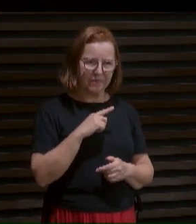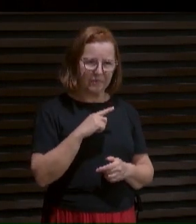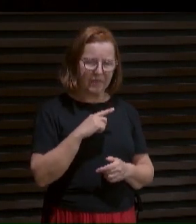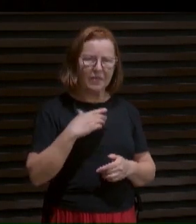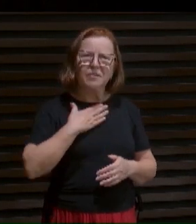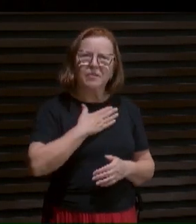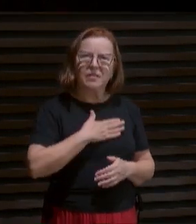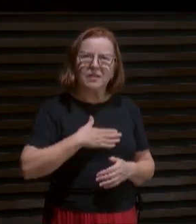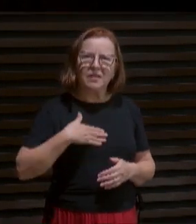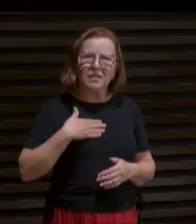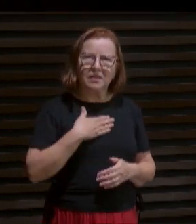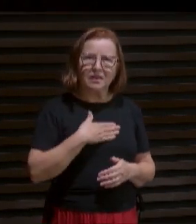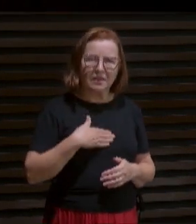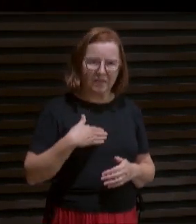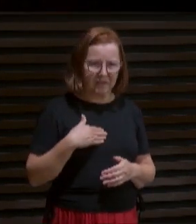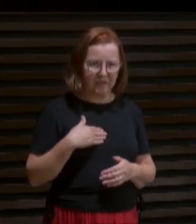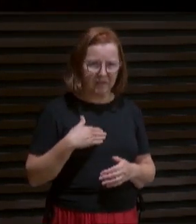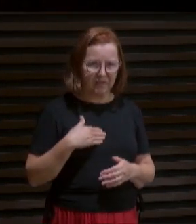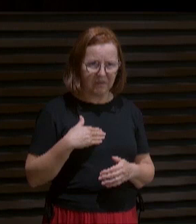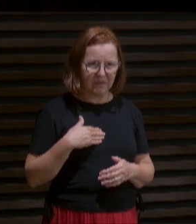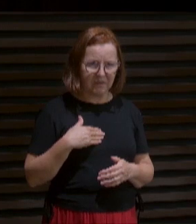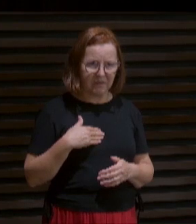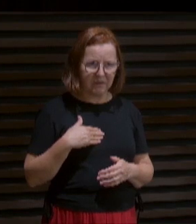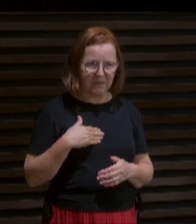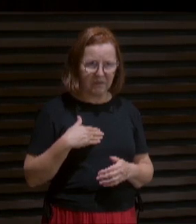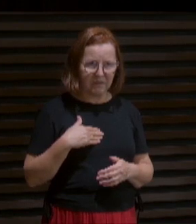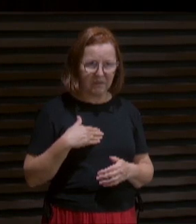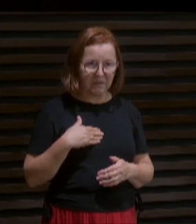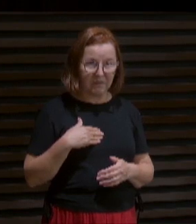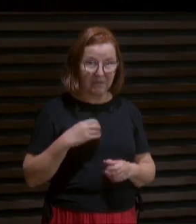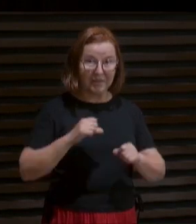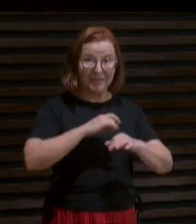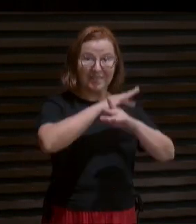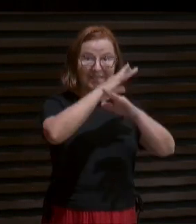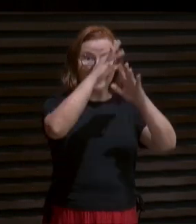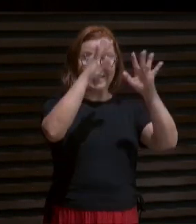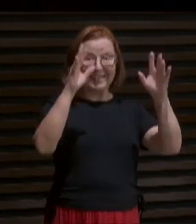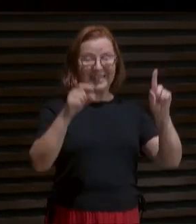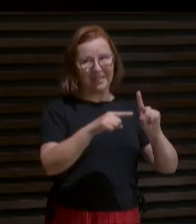prazer de gloriar-se na cruz de Cristo?